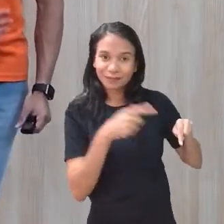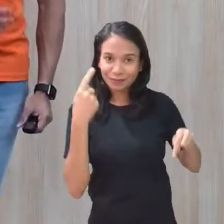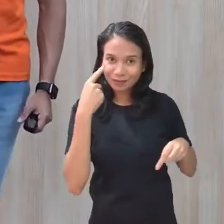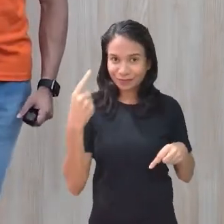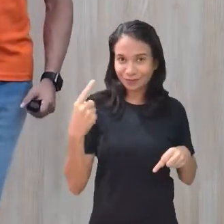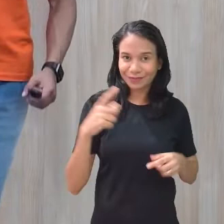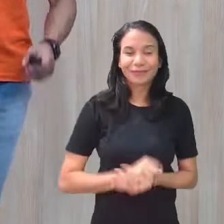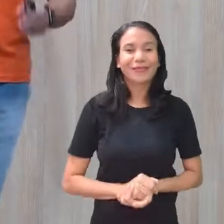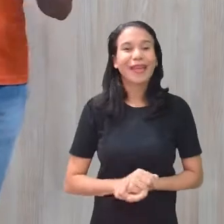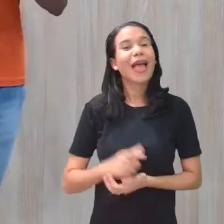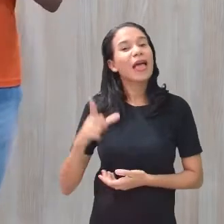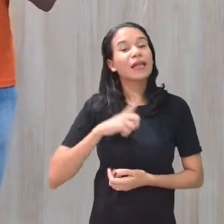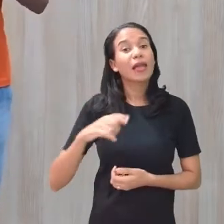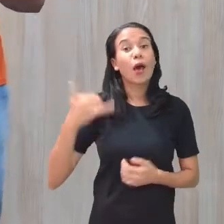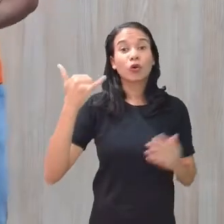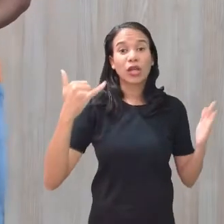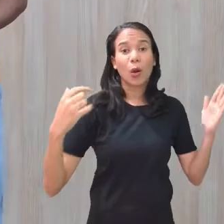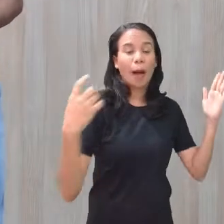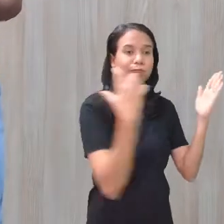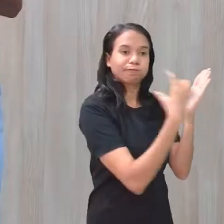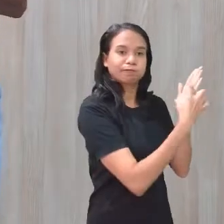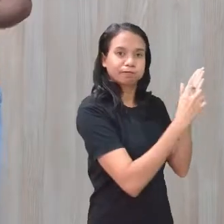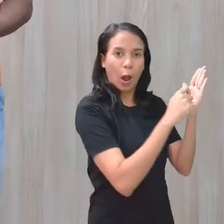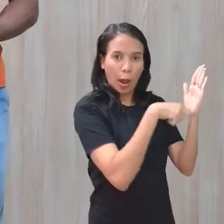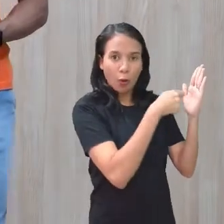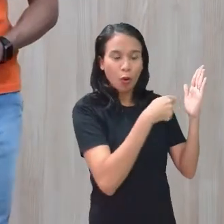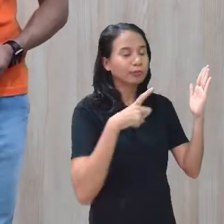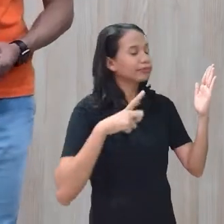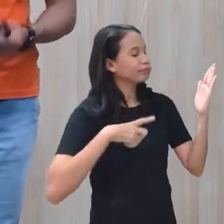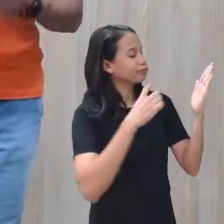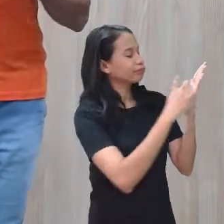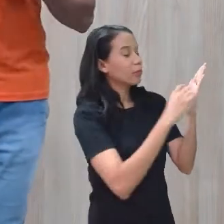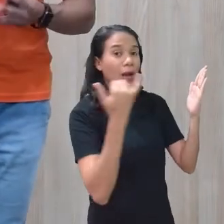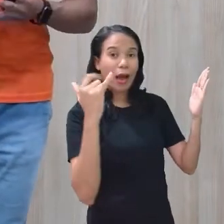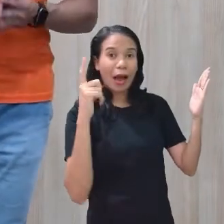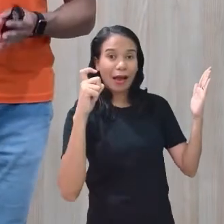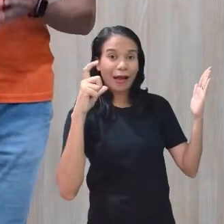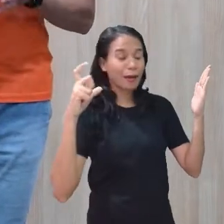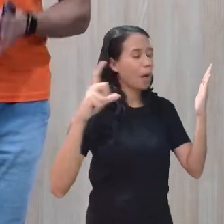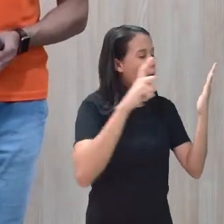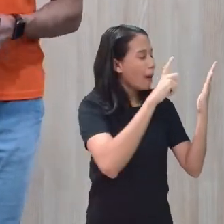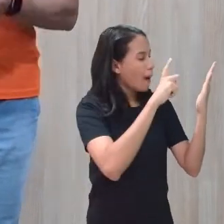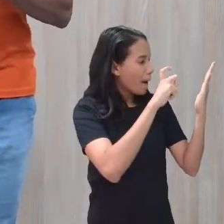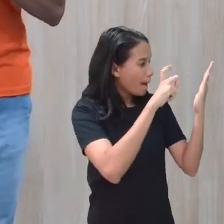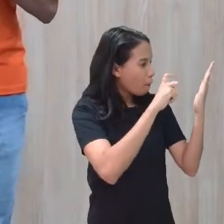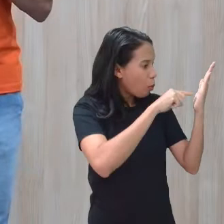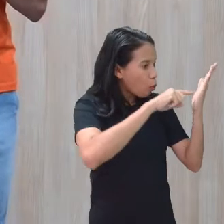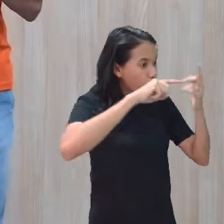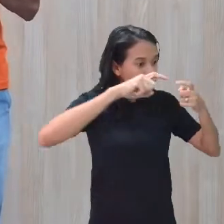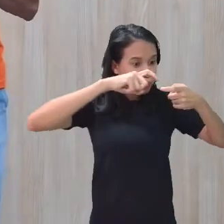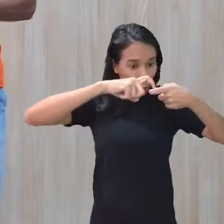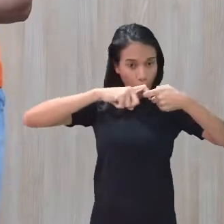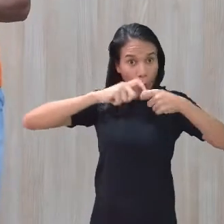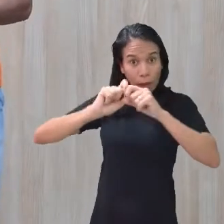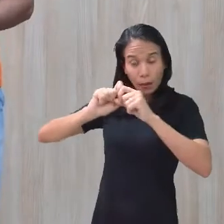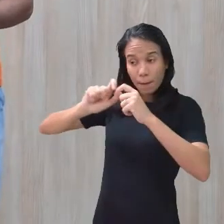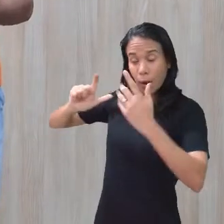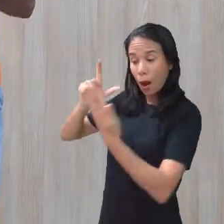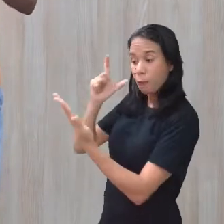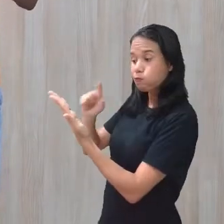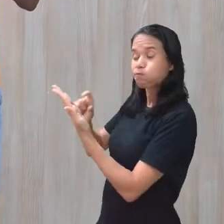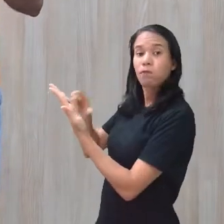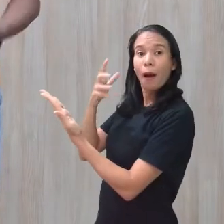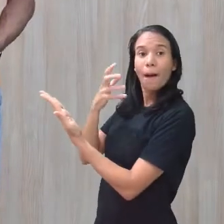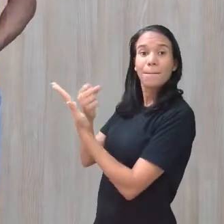na sua telinha. Você vai pegar o seu celular, abrir a sua câmera e fazer o download do seu aplicativo, tá? Que